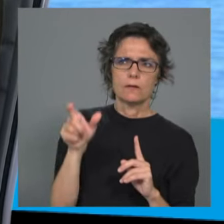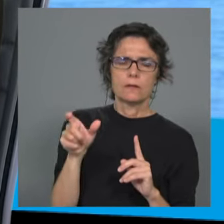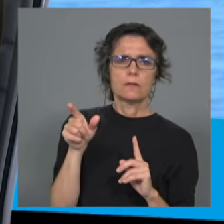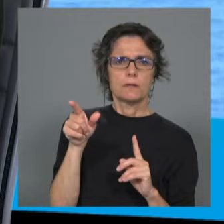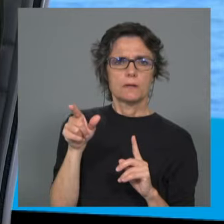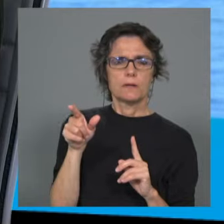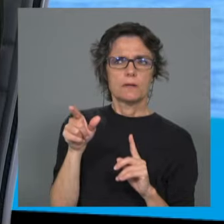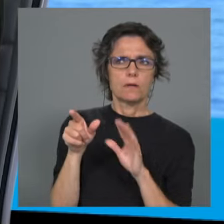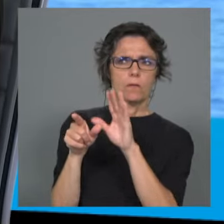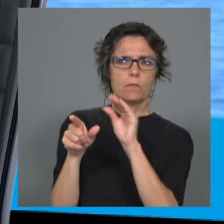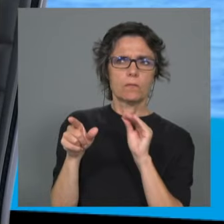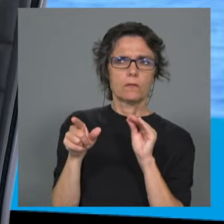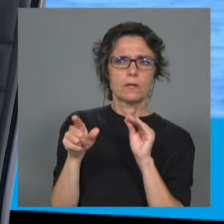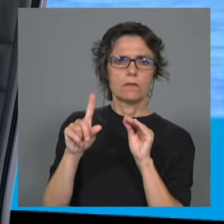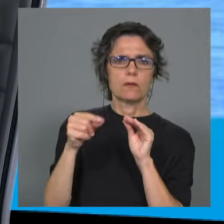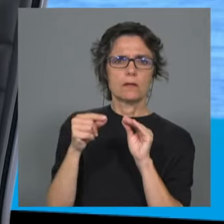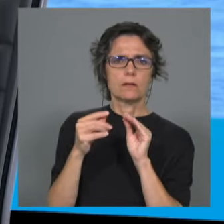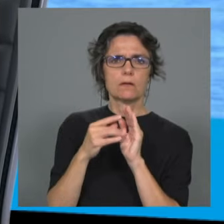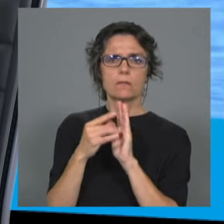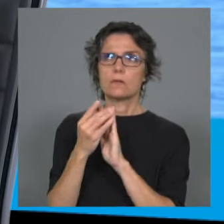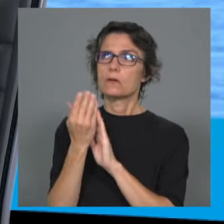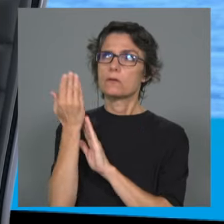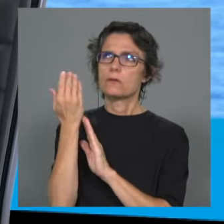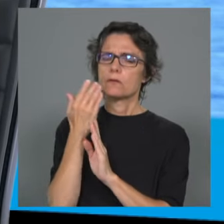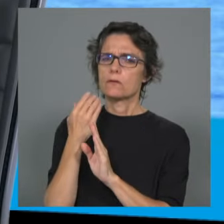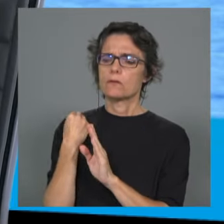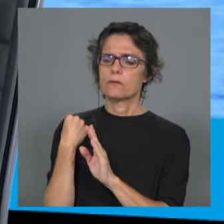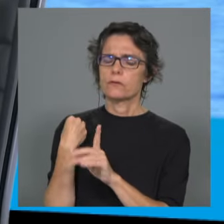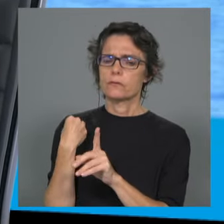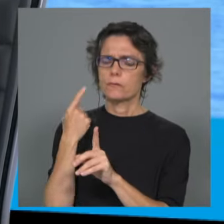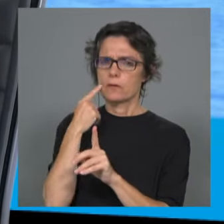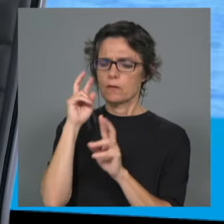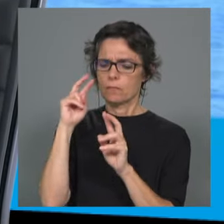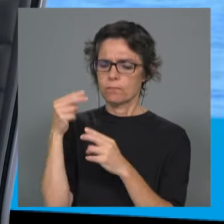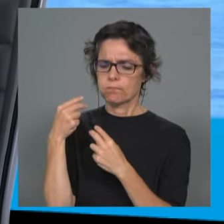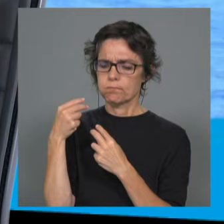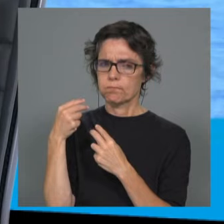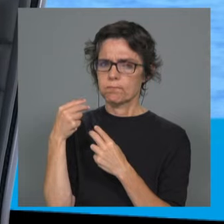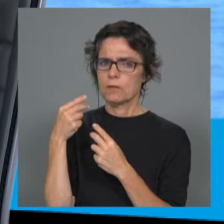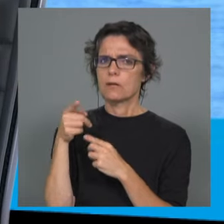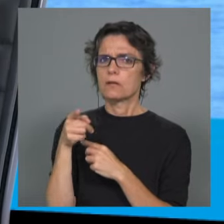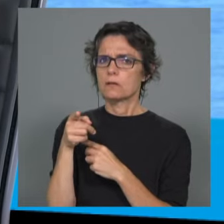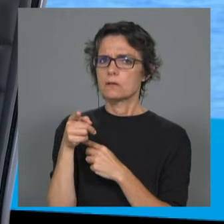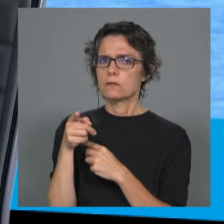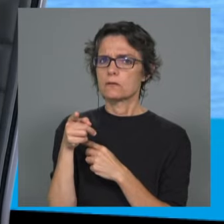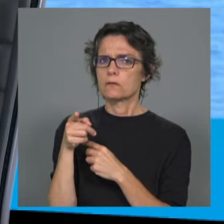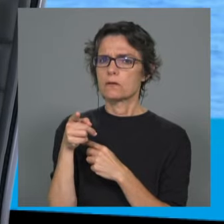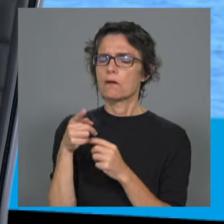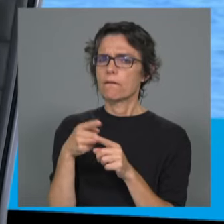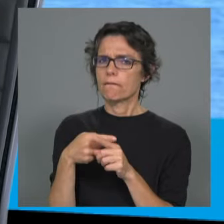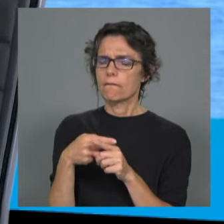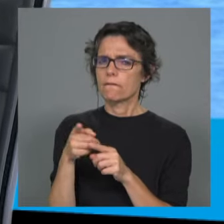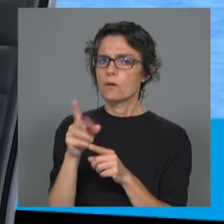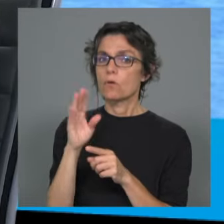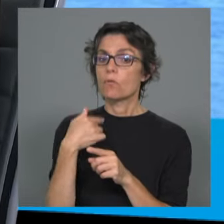aquilo que o Senhor me dizia, porque também sabemos que os primeiros anos são sempre de discernimento. E um facto curioso foi que quando entrei